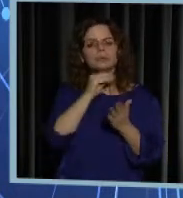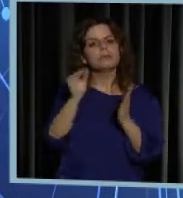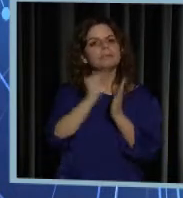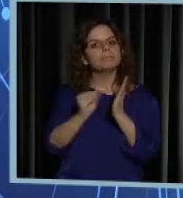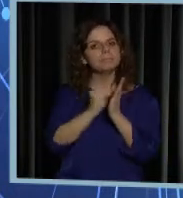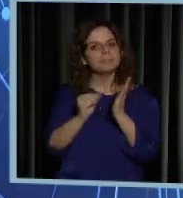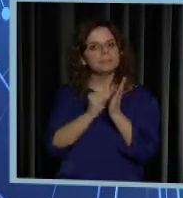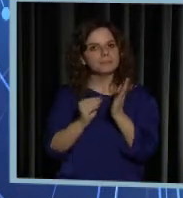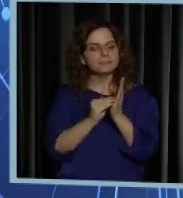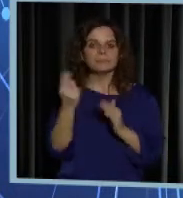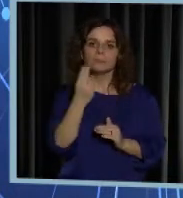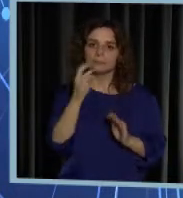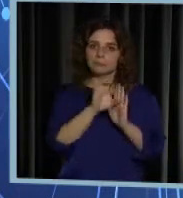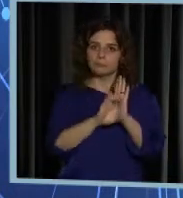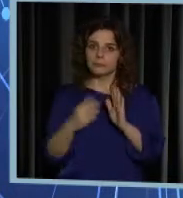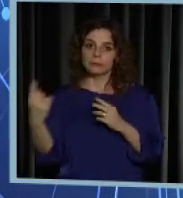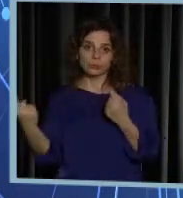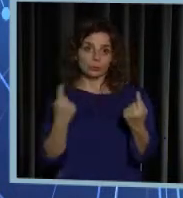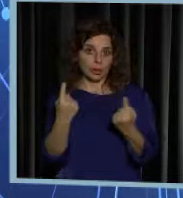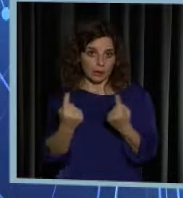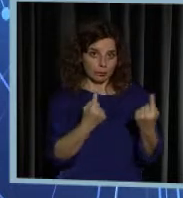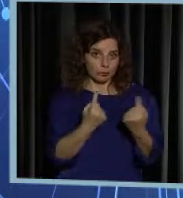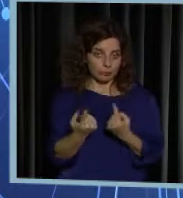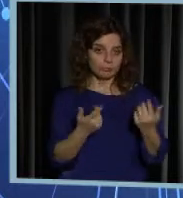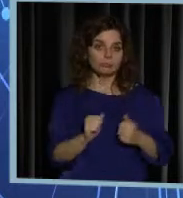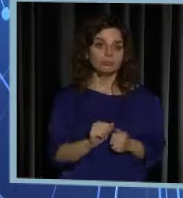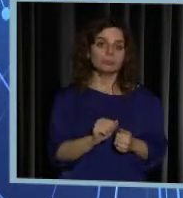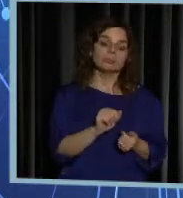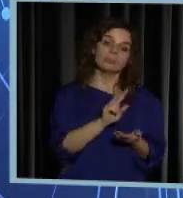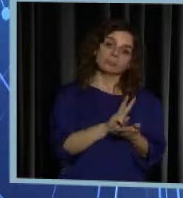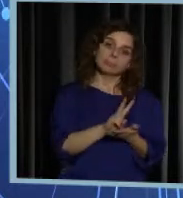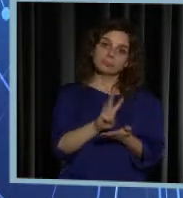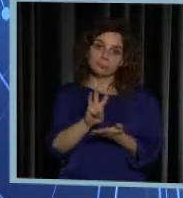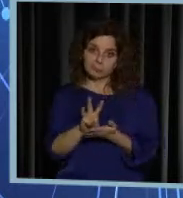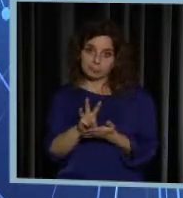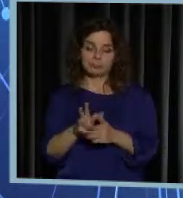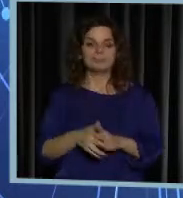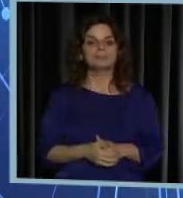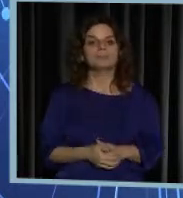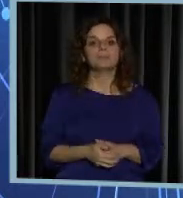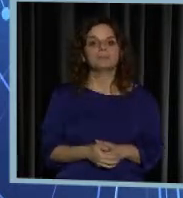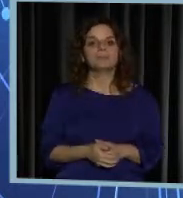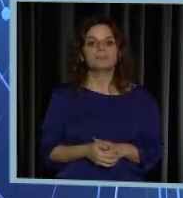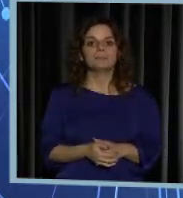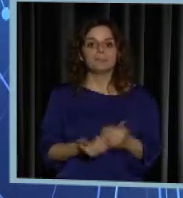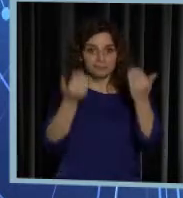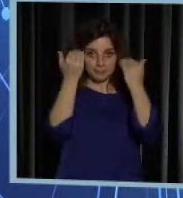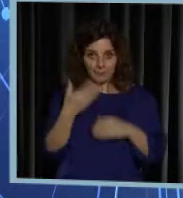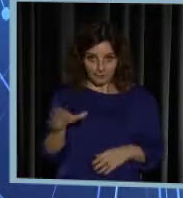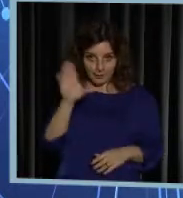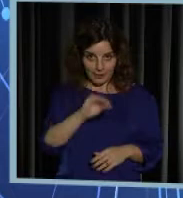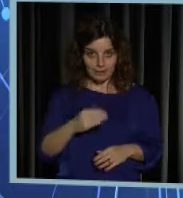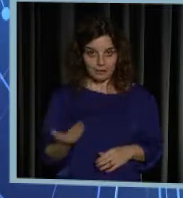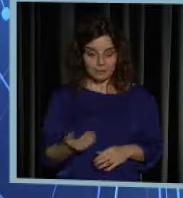podem inscrever-se em unidades curriculares isoladas dos segundo e terceiro ciclos.